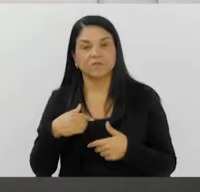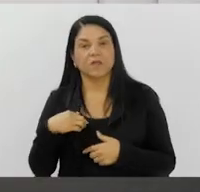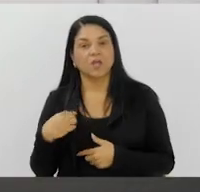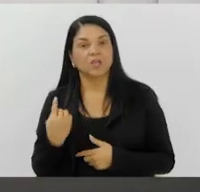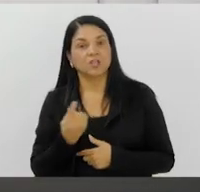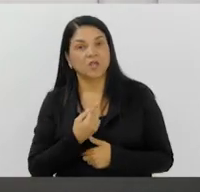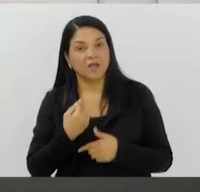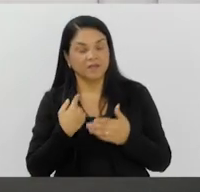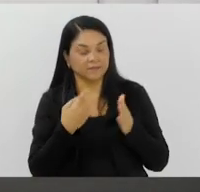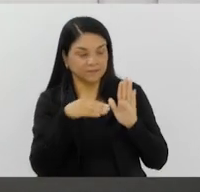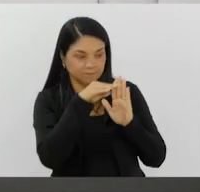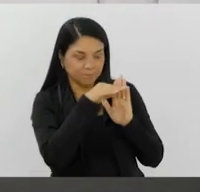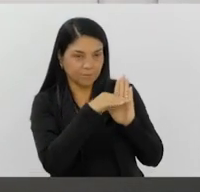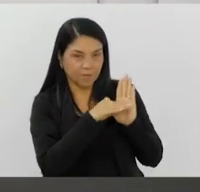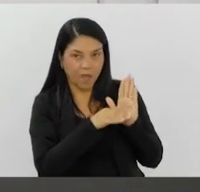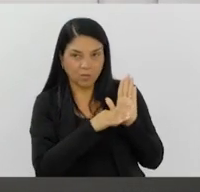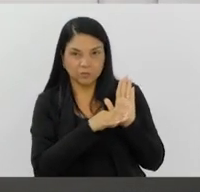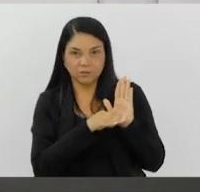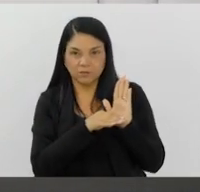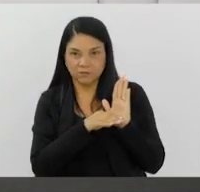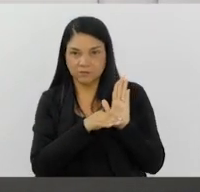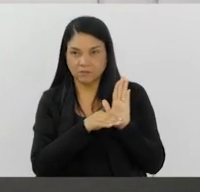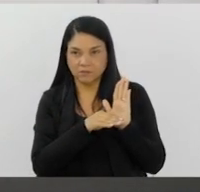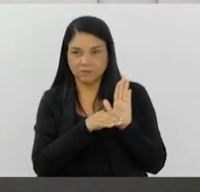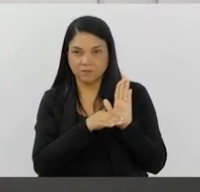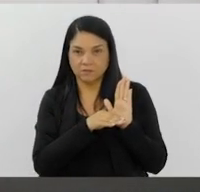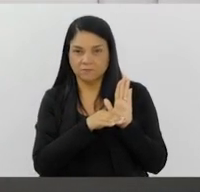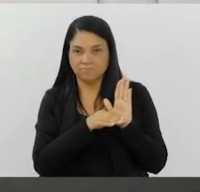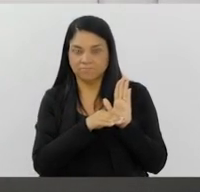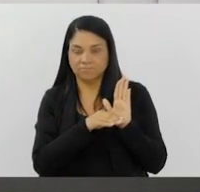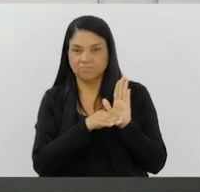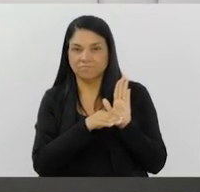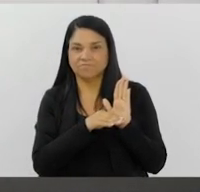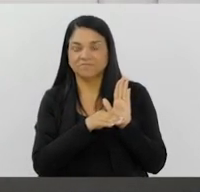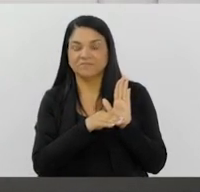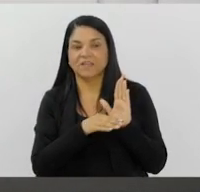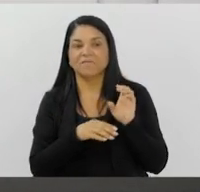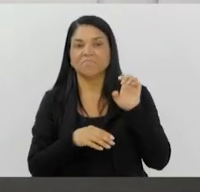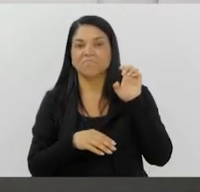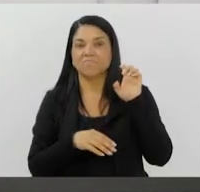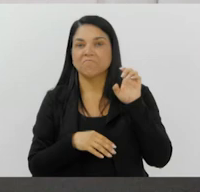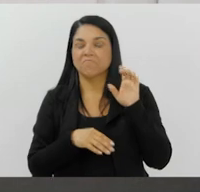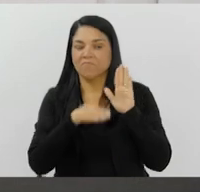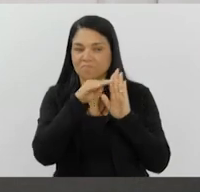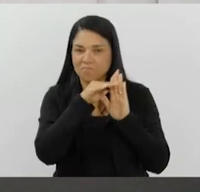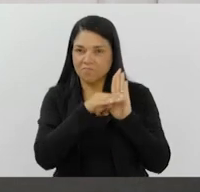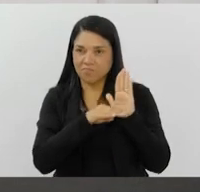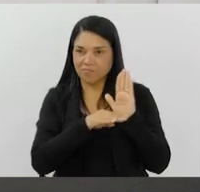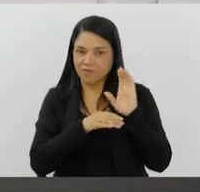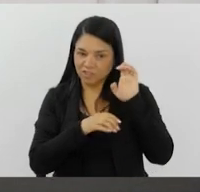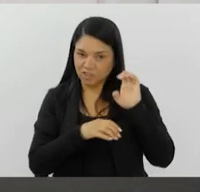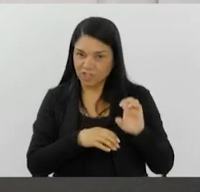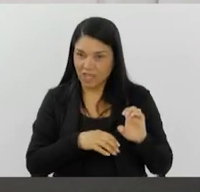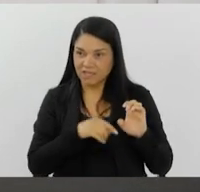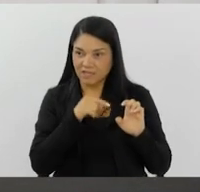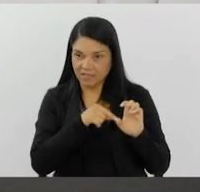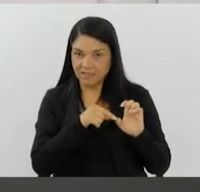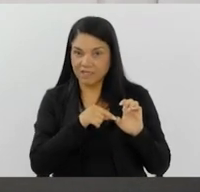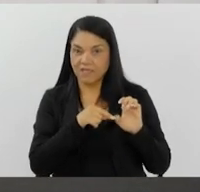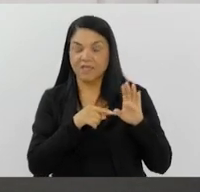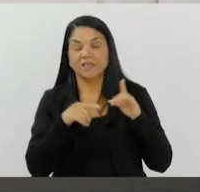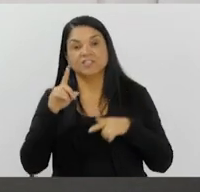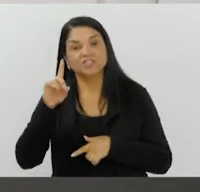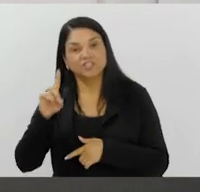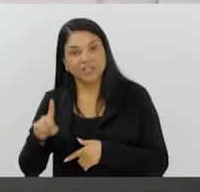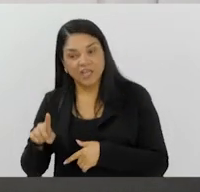pautas foram apropriadas pela direita até pela extrema direita então eu acho muito importante sobretudo